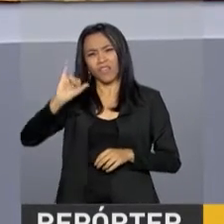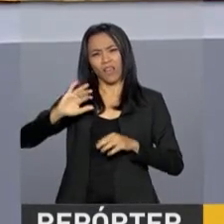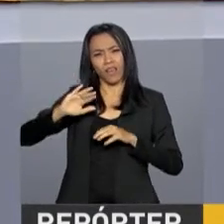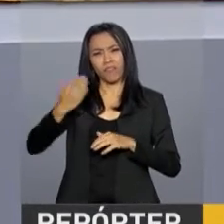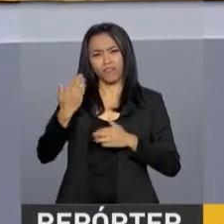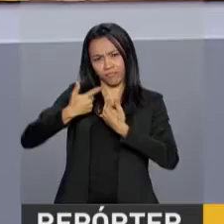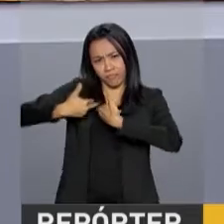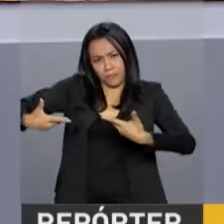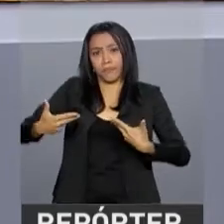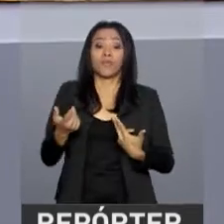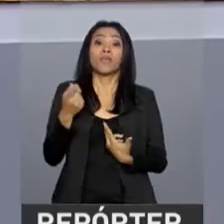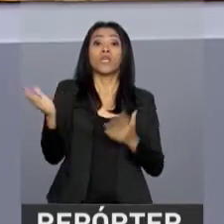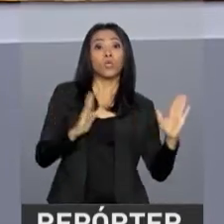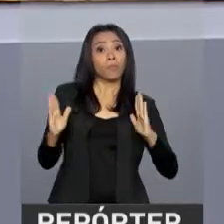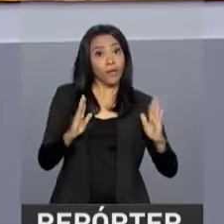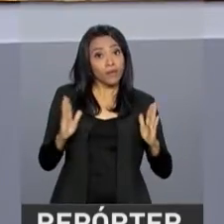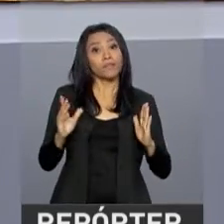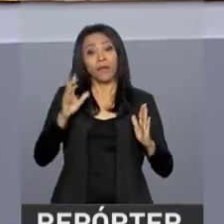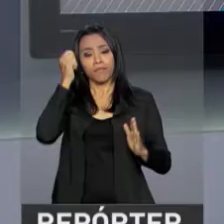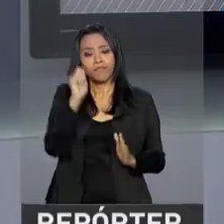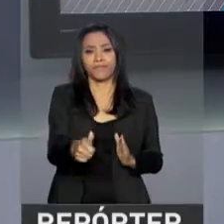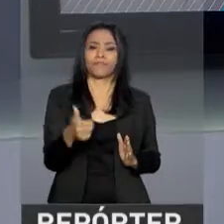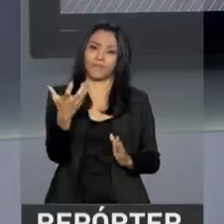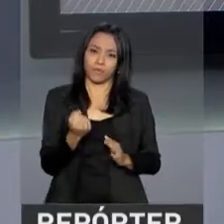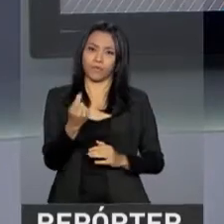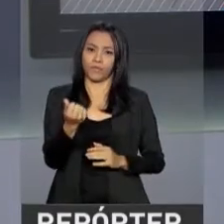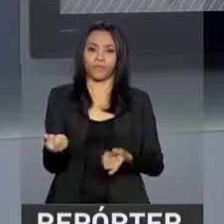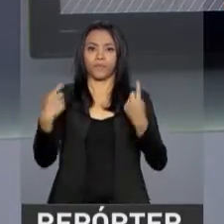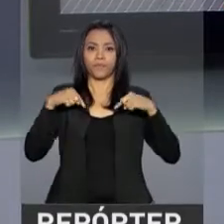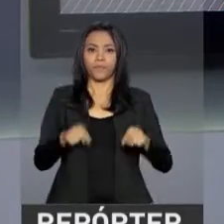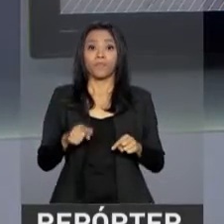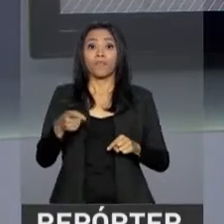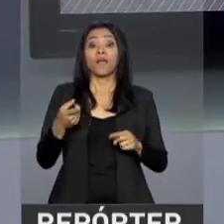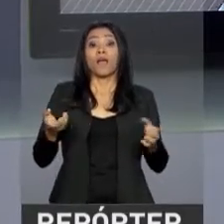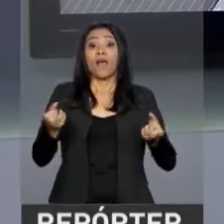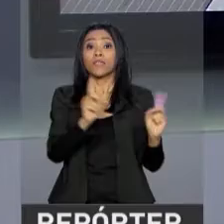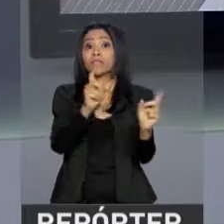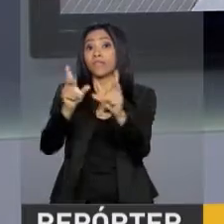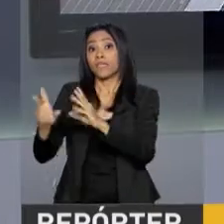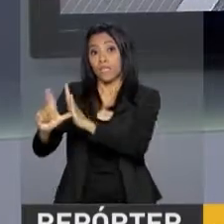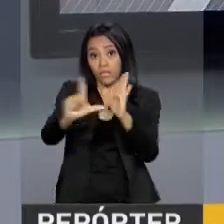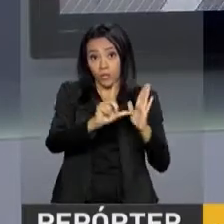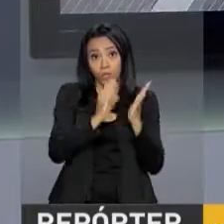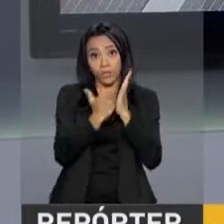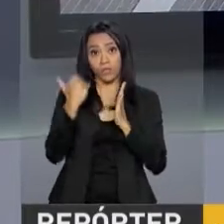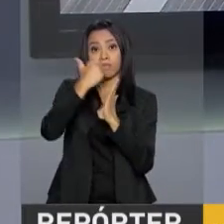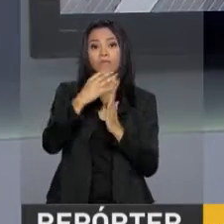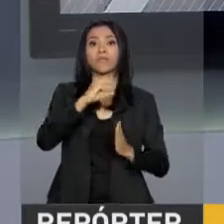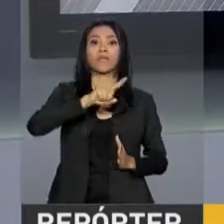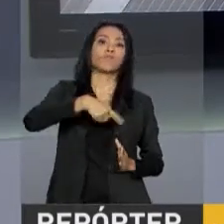e o prazo para receber o dinheiro também as vendas do varejo crescem 0,9 por cento em janeiro